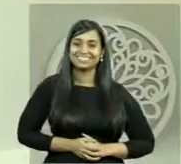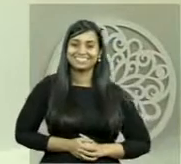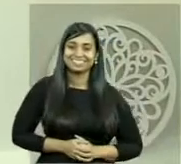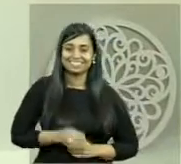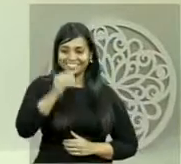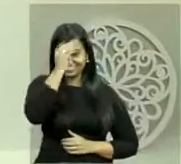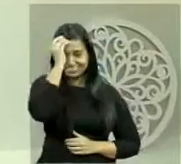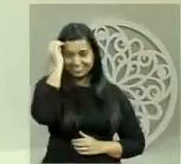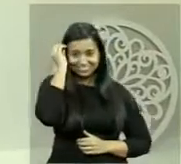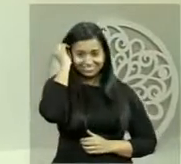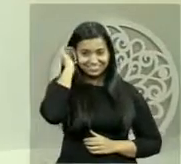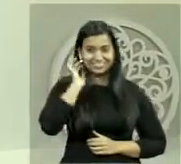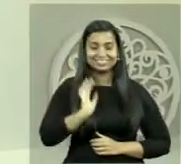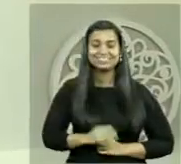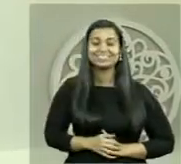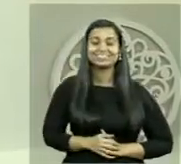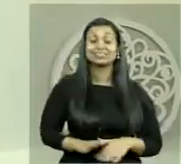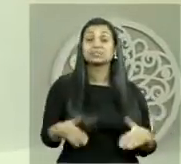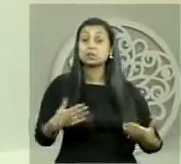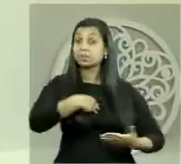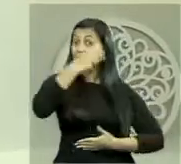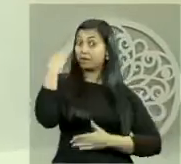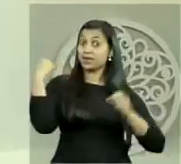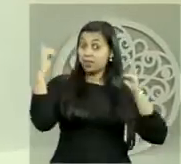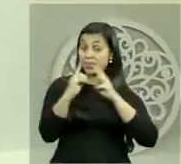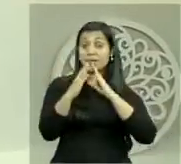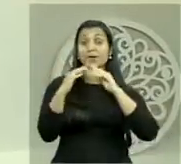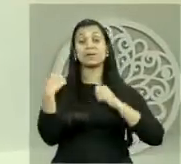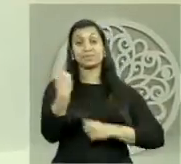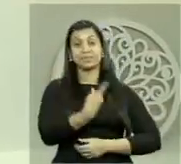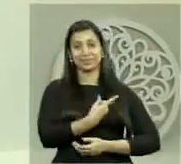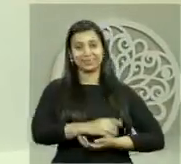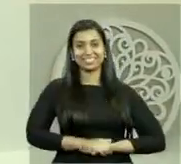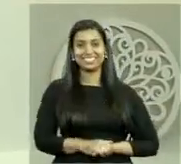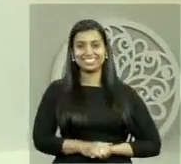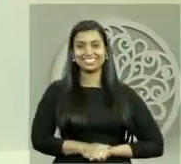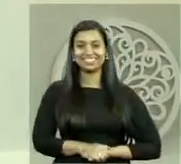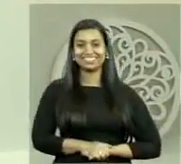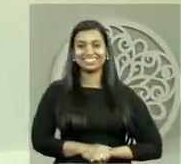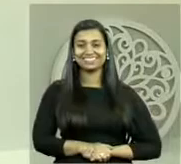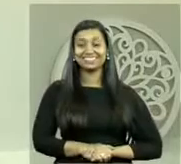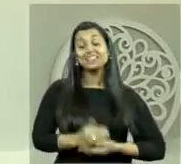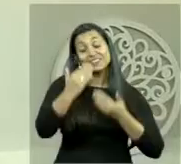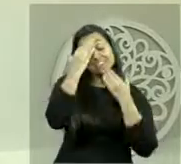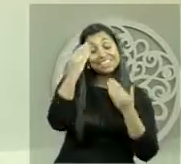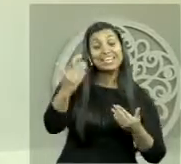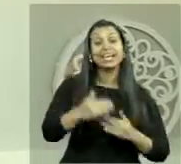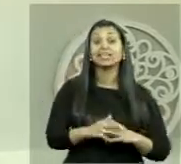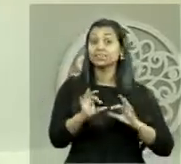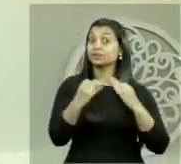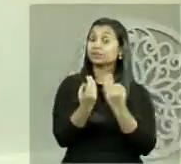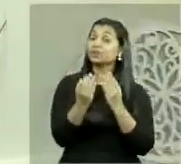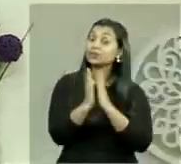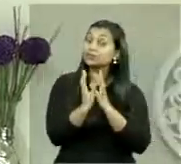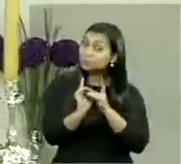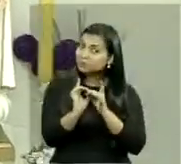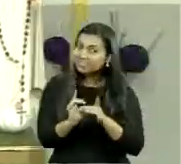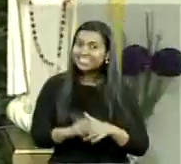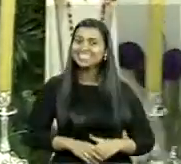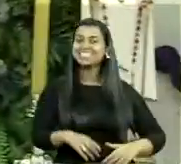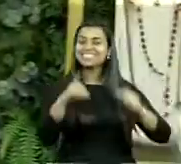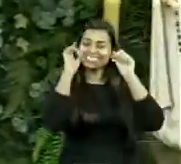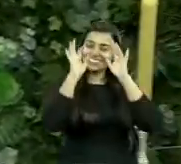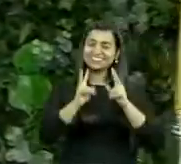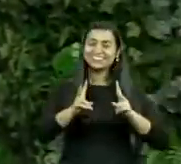principalmente as que mais precisarem. Nossa Senhora de Fátima, rogai por nós. Obrigado, eu vi que a família rezou unida, que